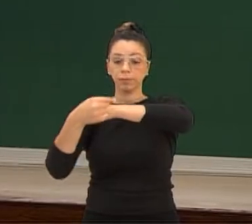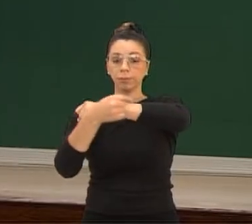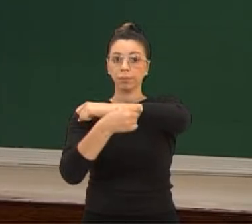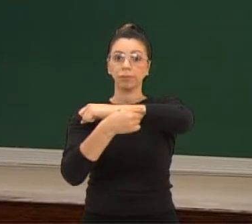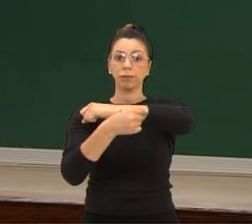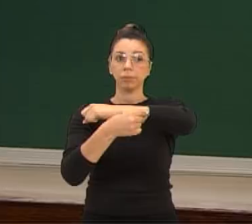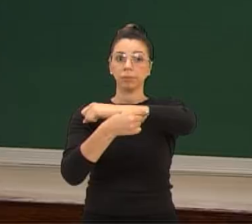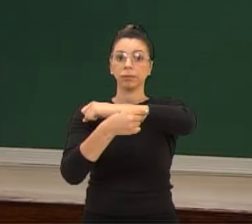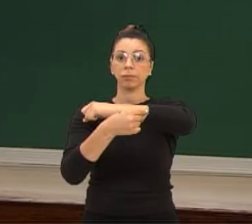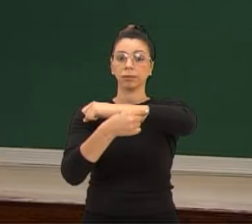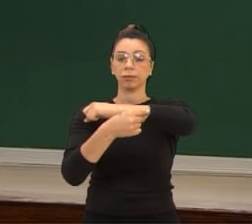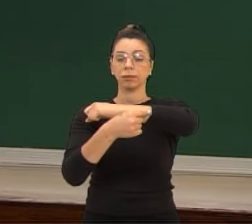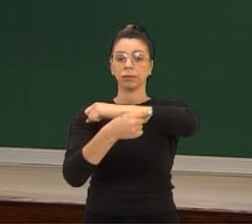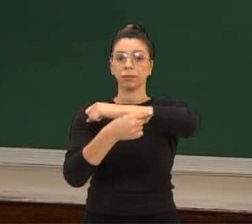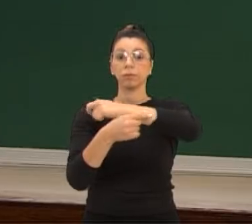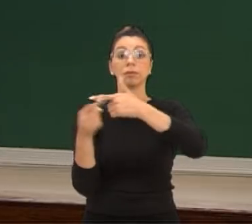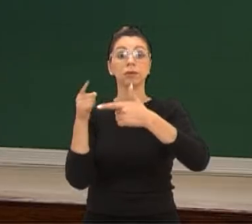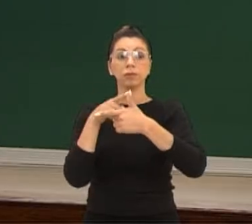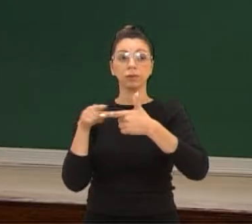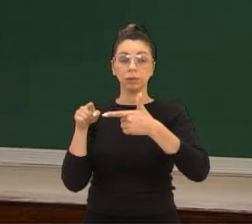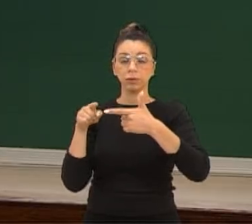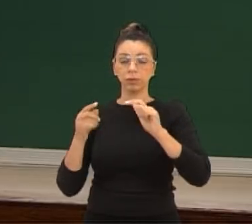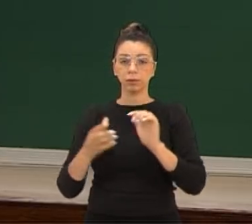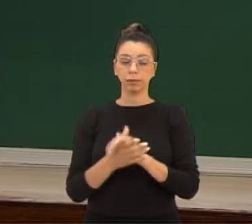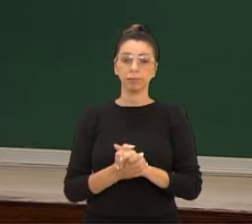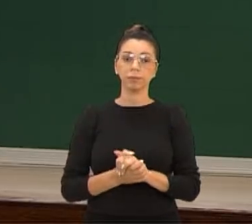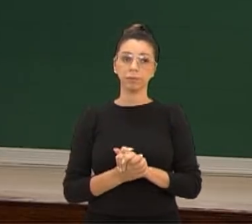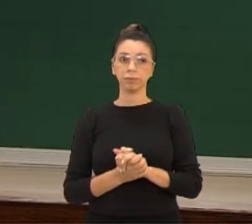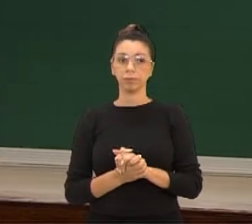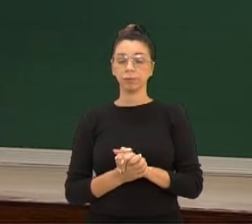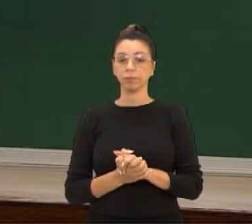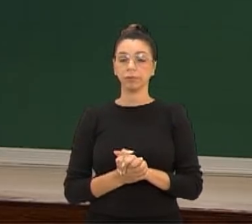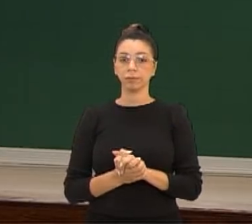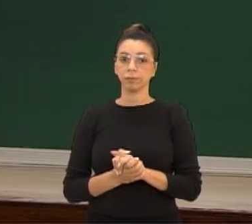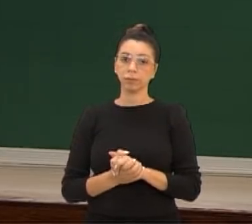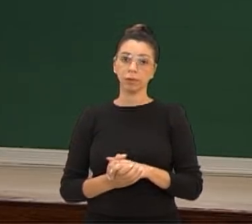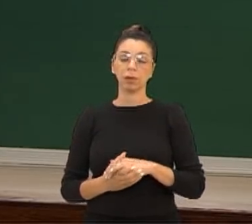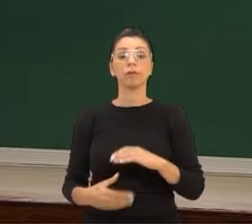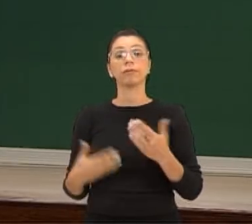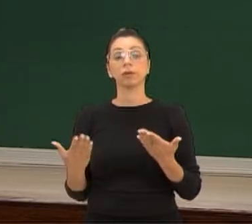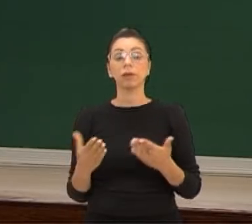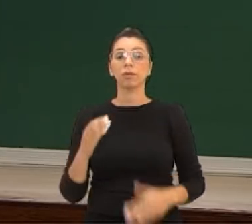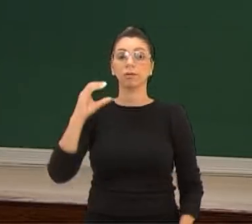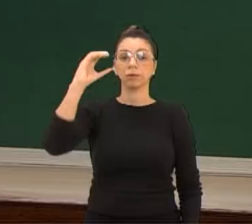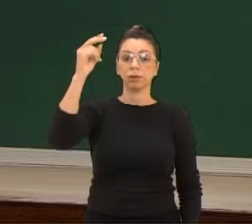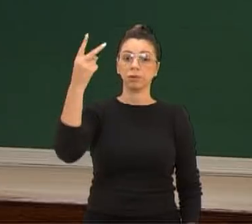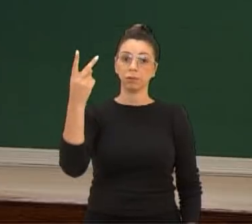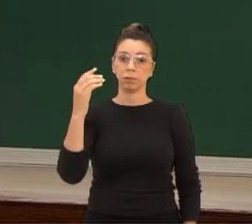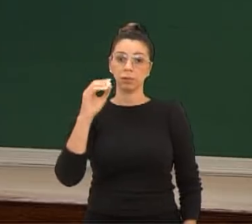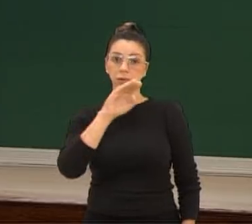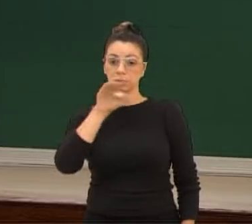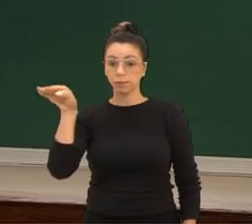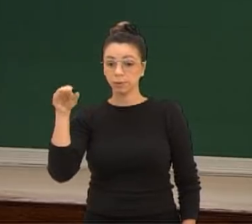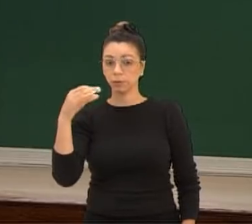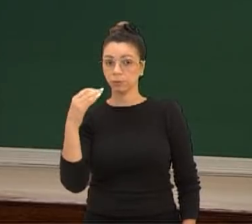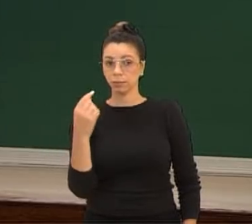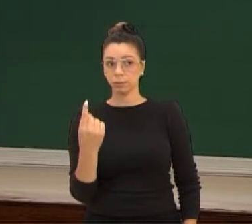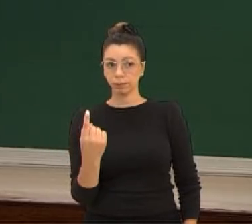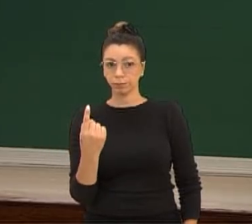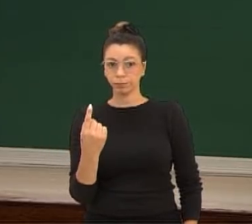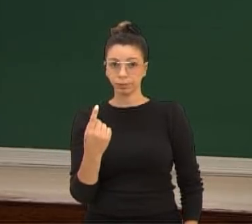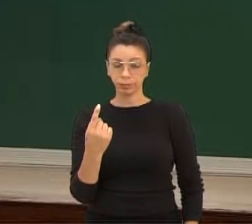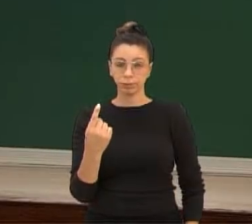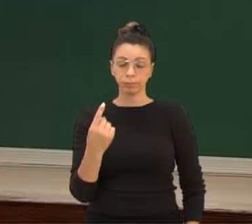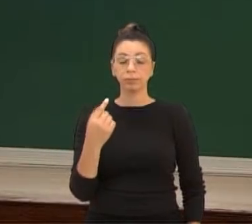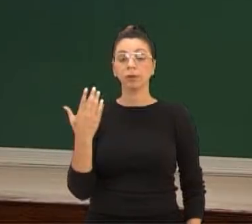valor, nitidamente, a gente já sabe que é a circunferência 2, dividido pelo C1, ok? Então, eu vou pegar os